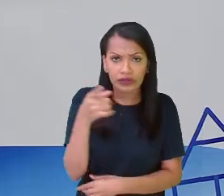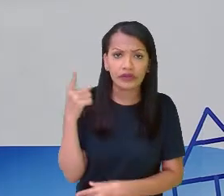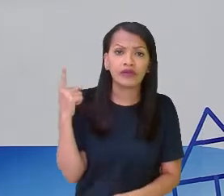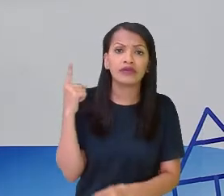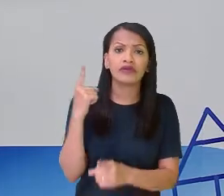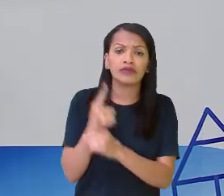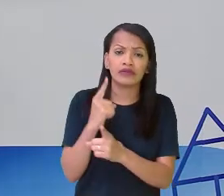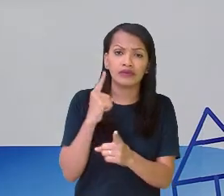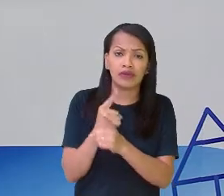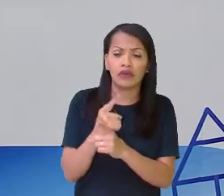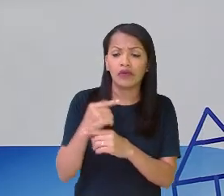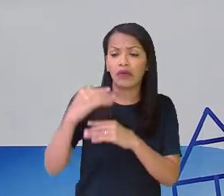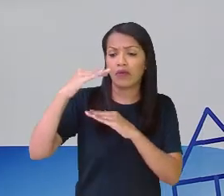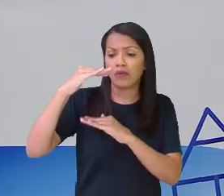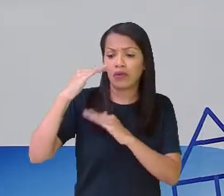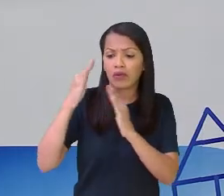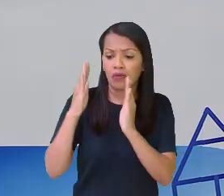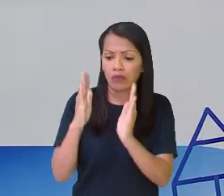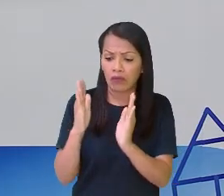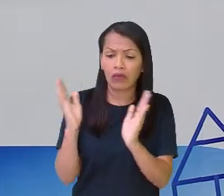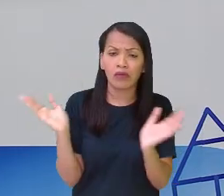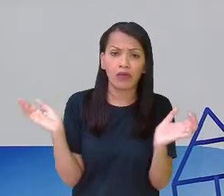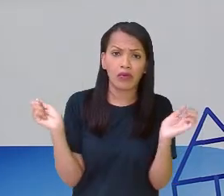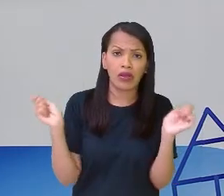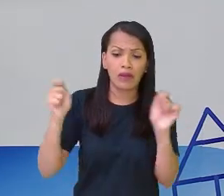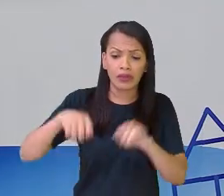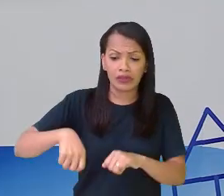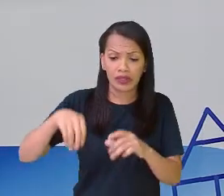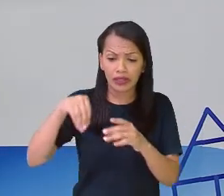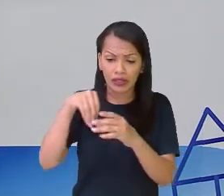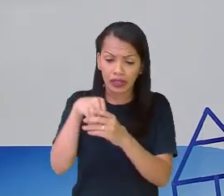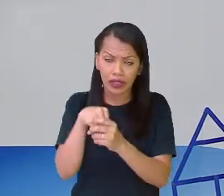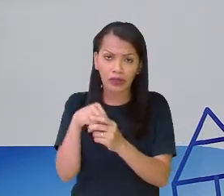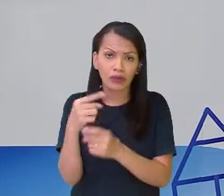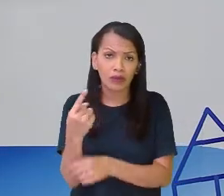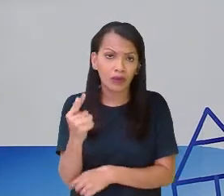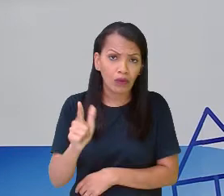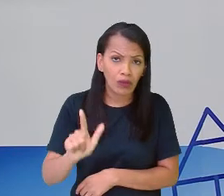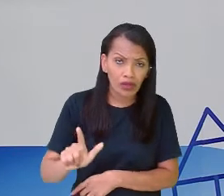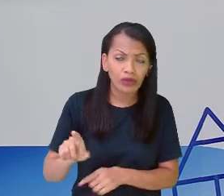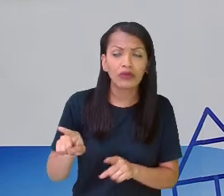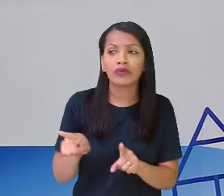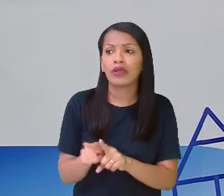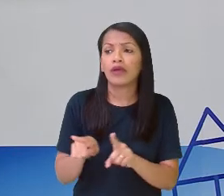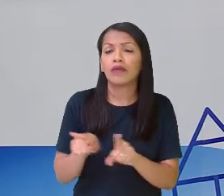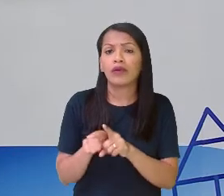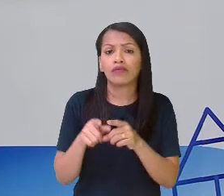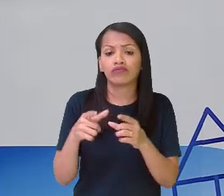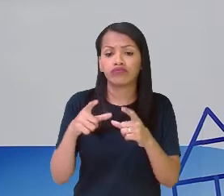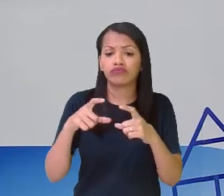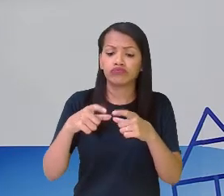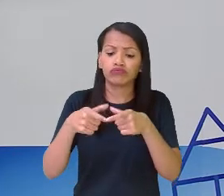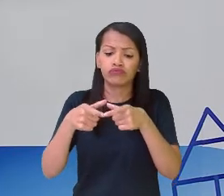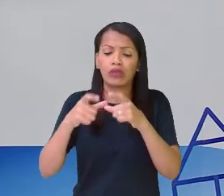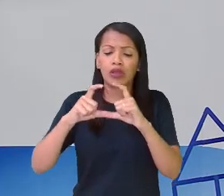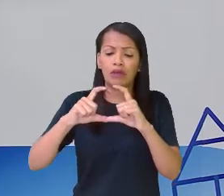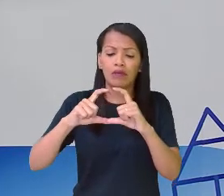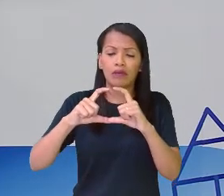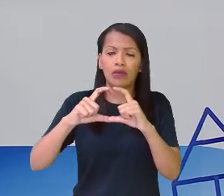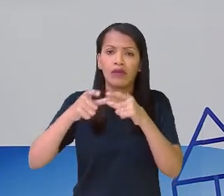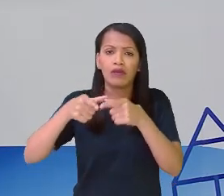embalagens quadradas com a capacidade líquida de 1 litro, garrafas redondas,